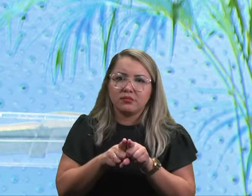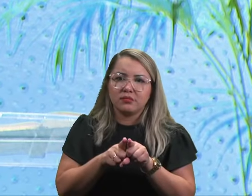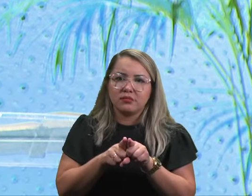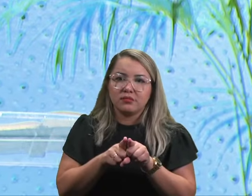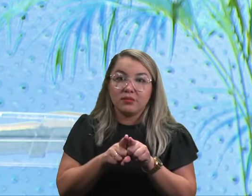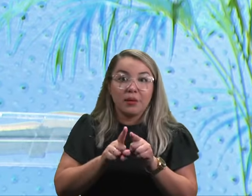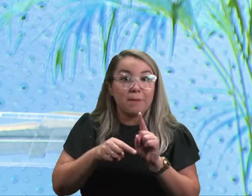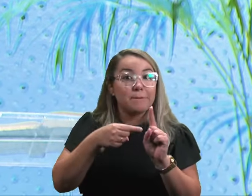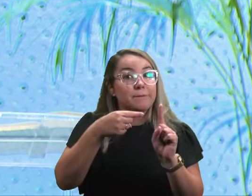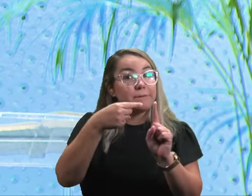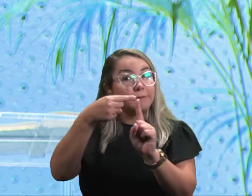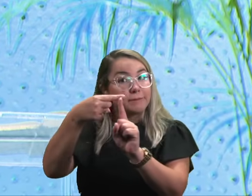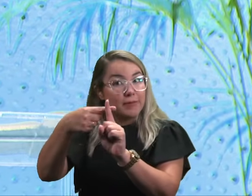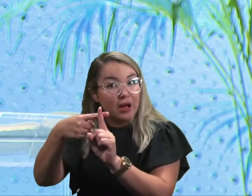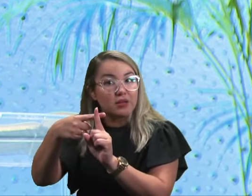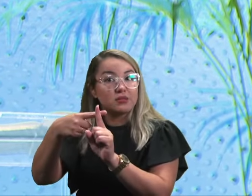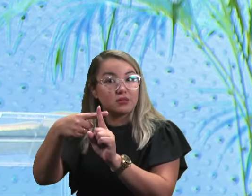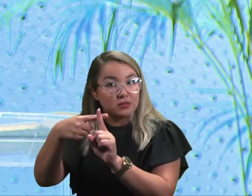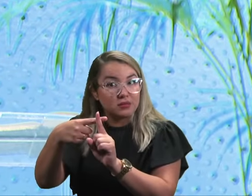E mais,